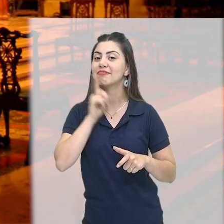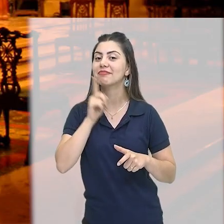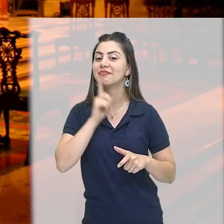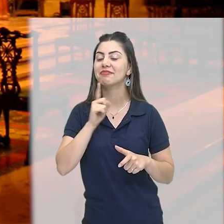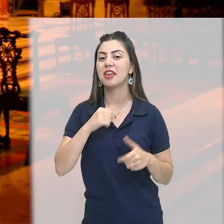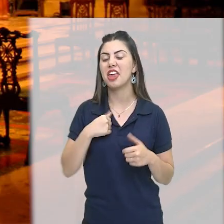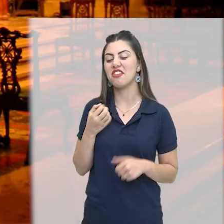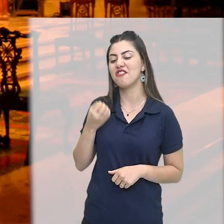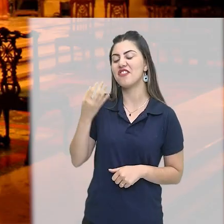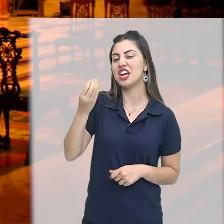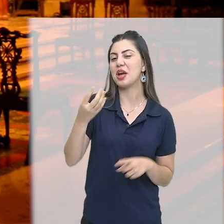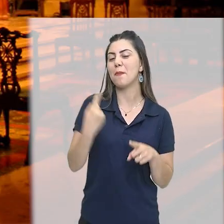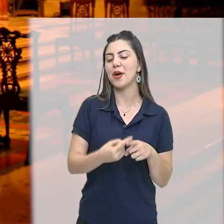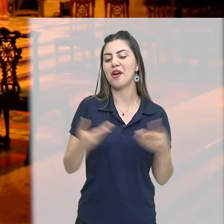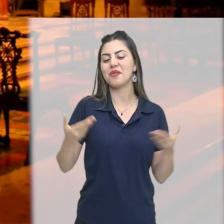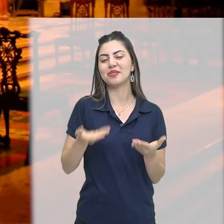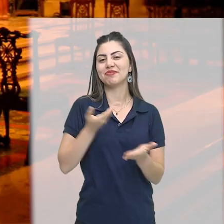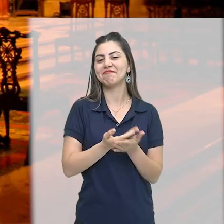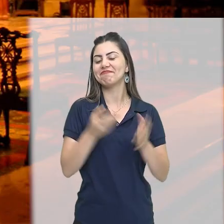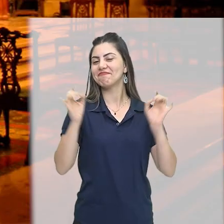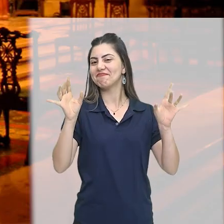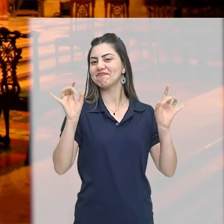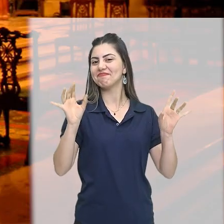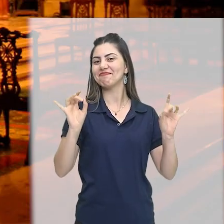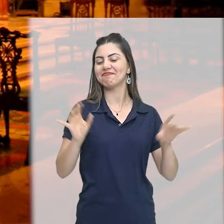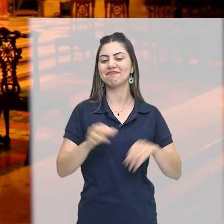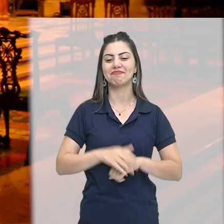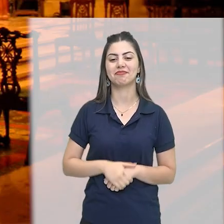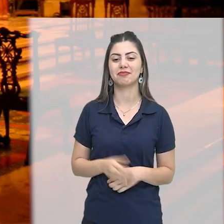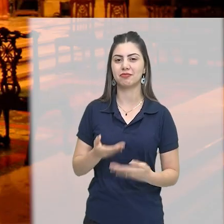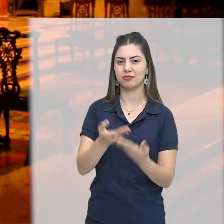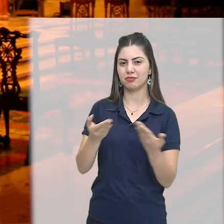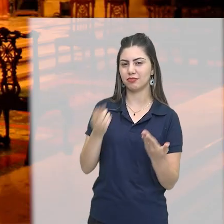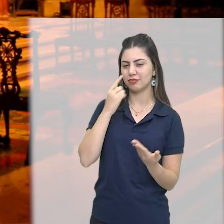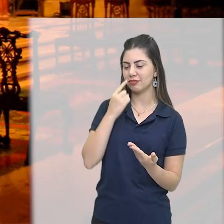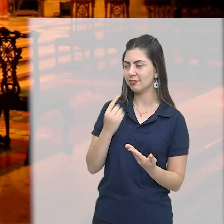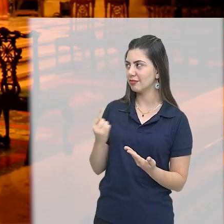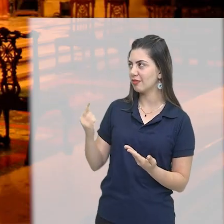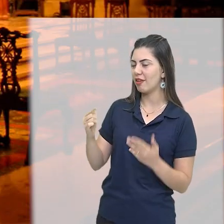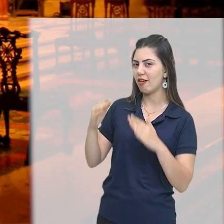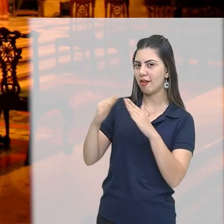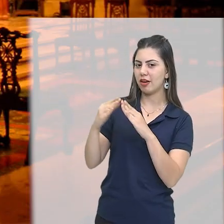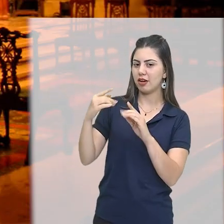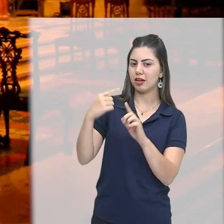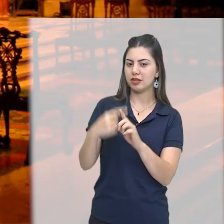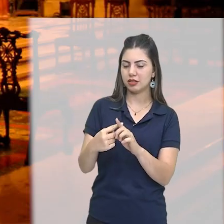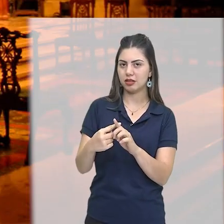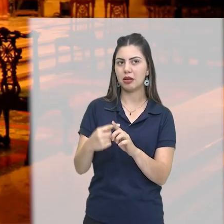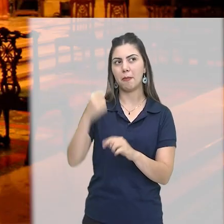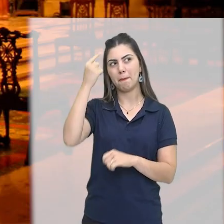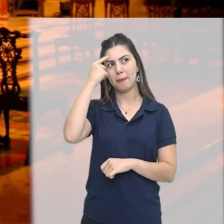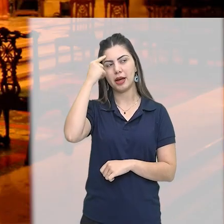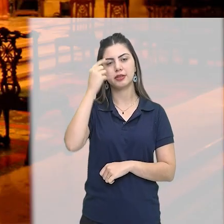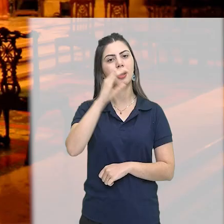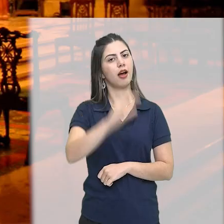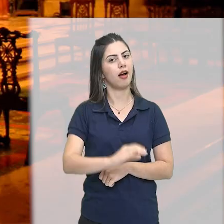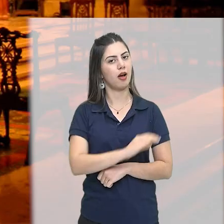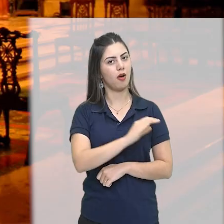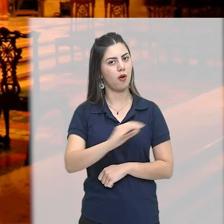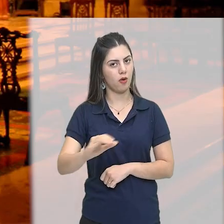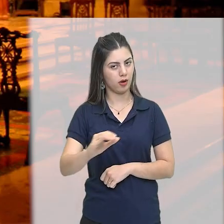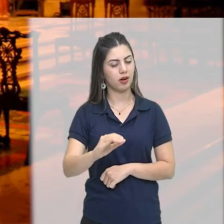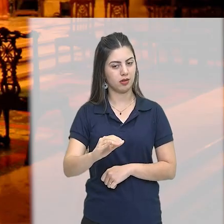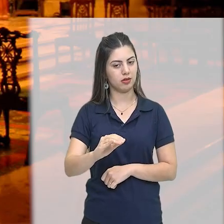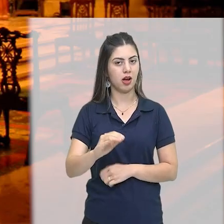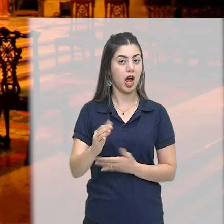muito especial, é muito significativa. Quem olha para essa igreja pensa que essa igreja é uma igreja católica, tá?